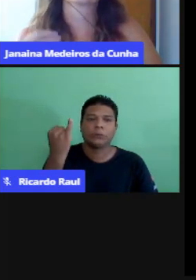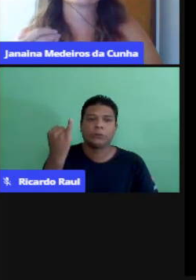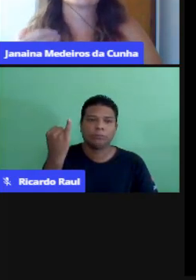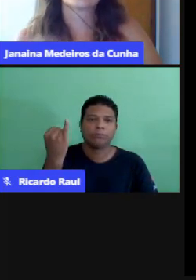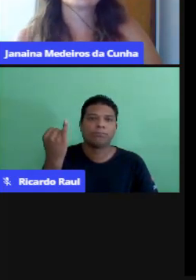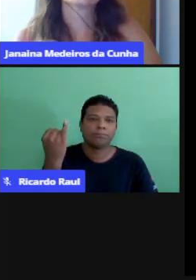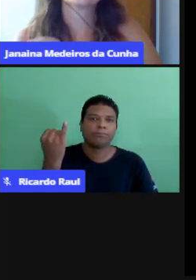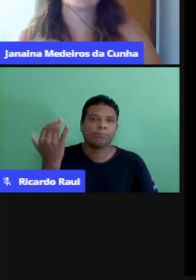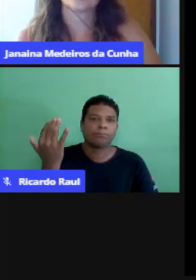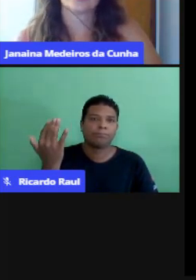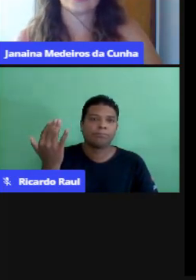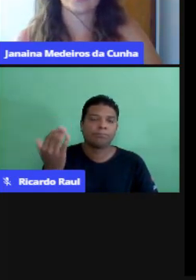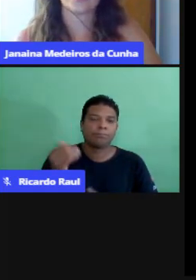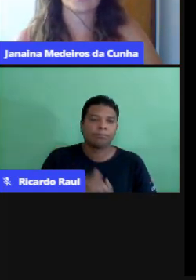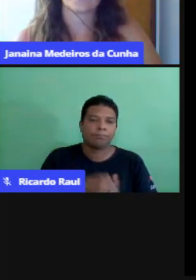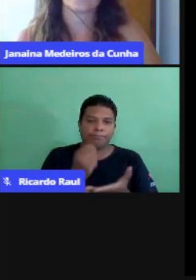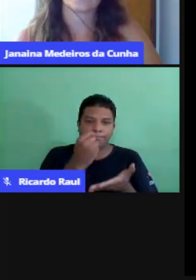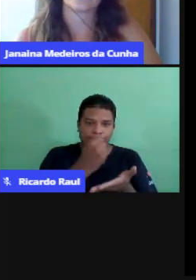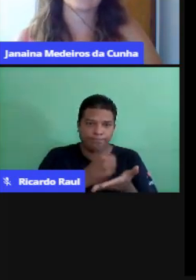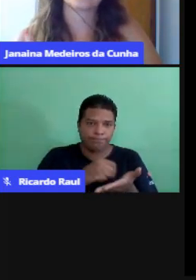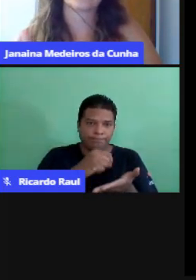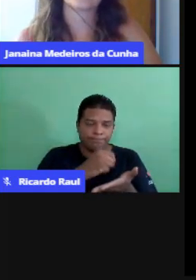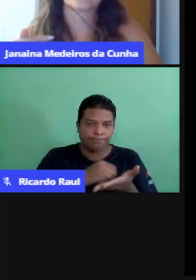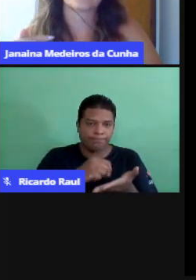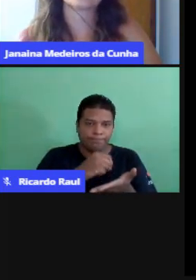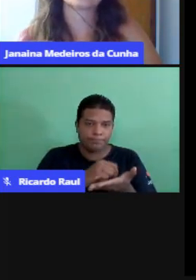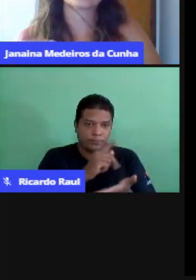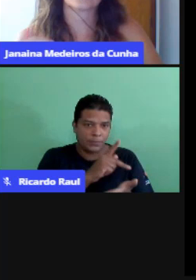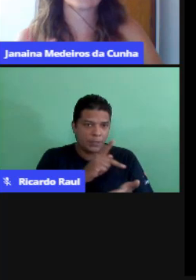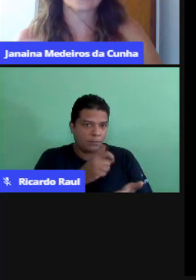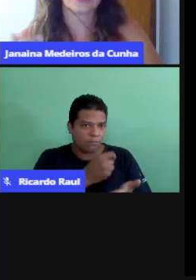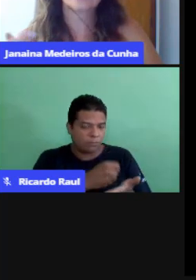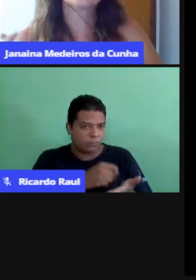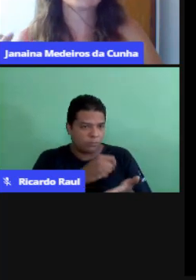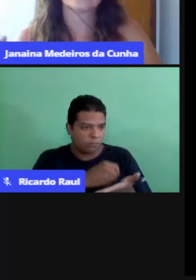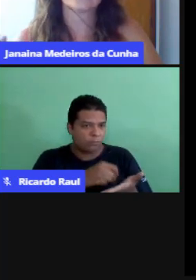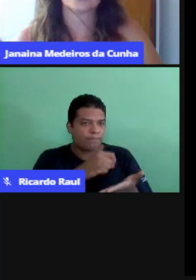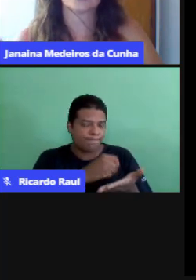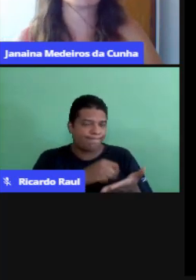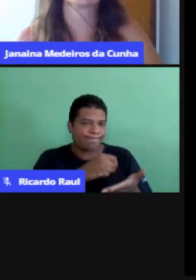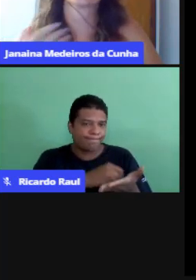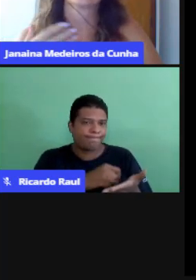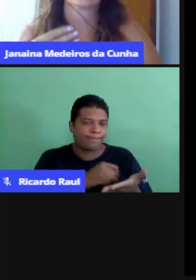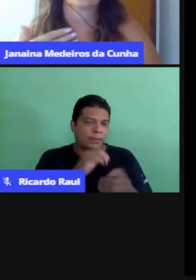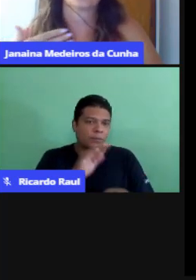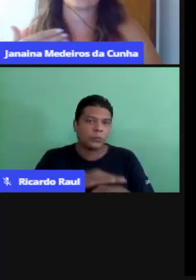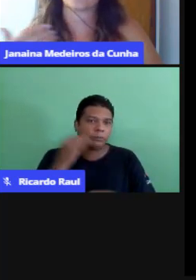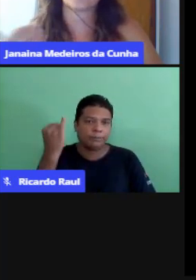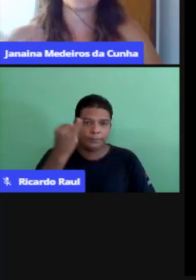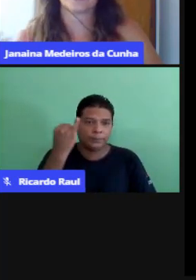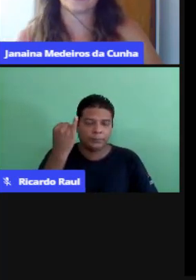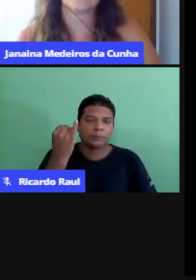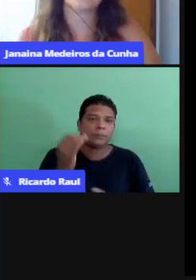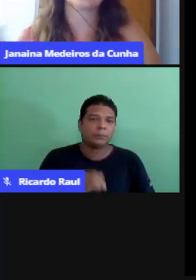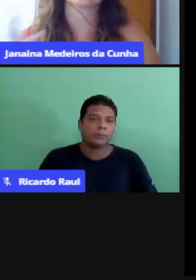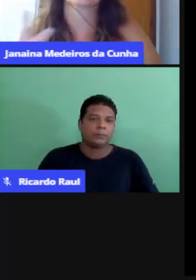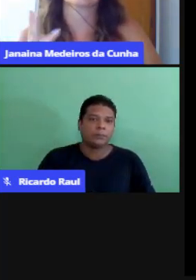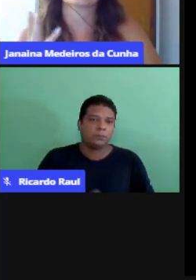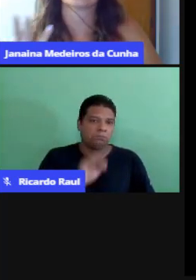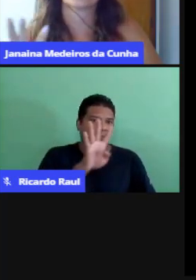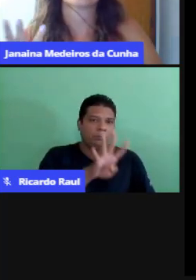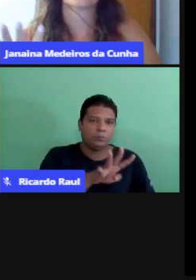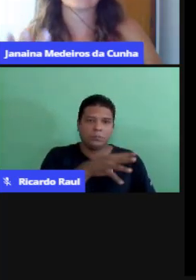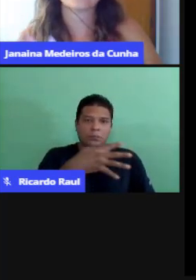tenha esses registros, que ele tenha anotados esses registros numa forma de